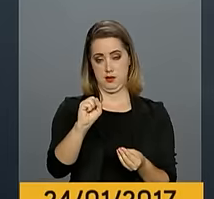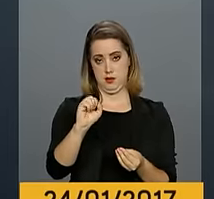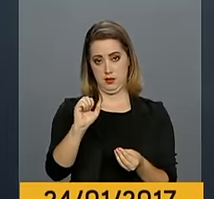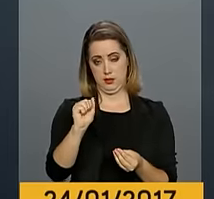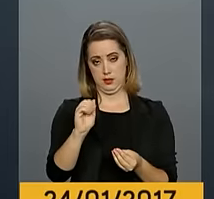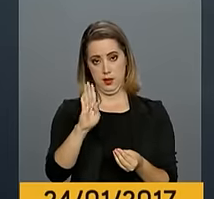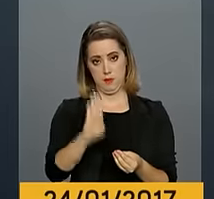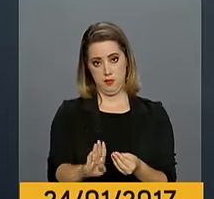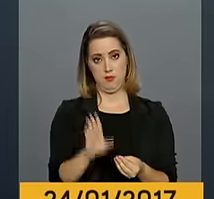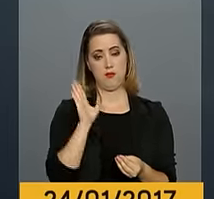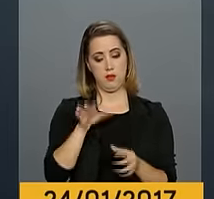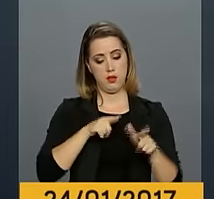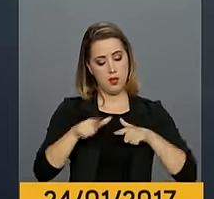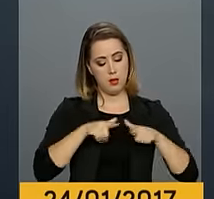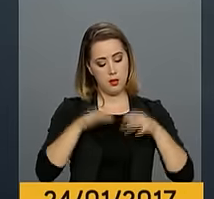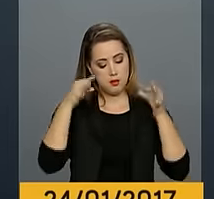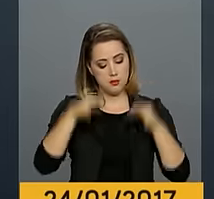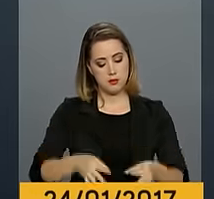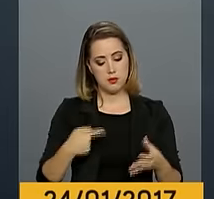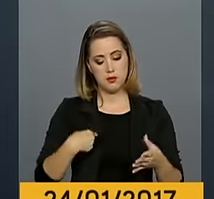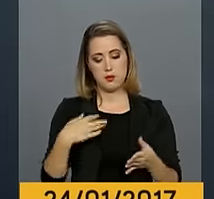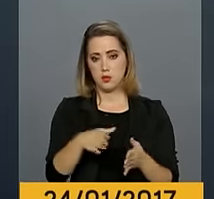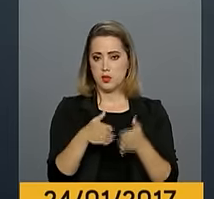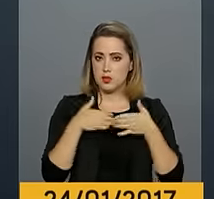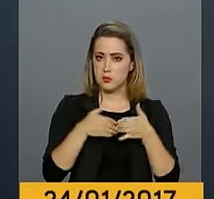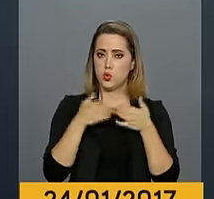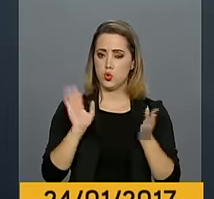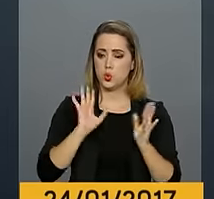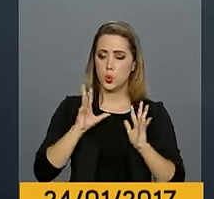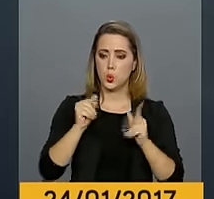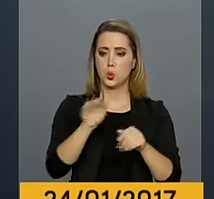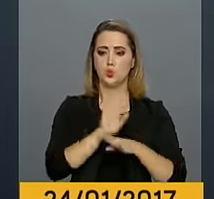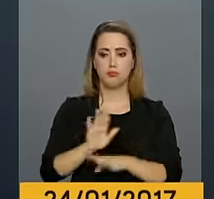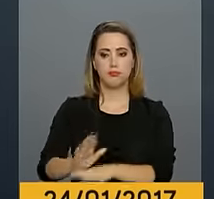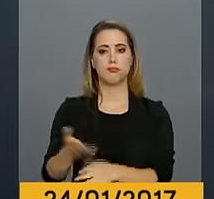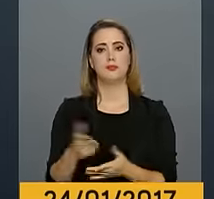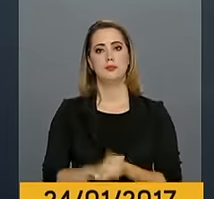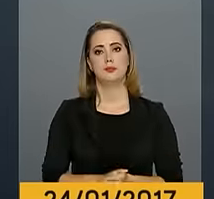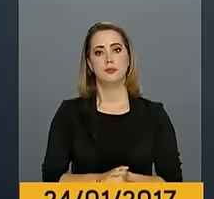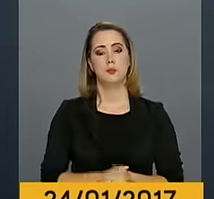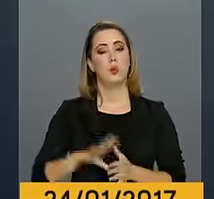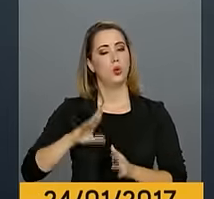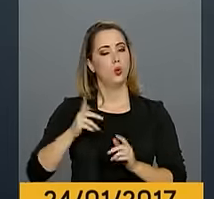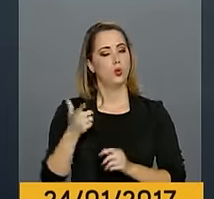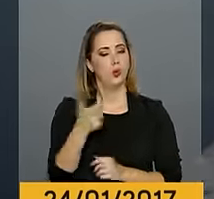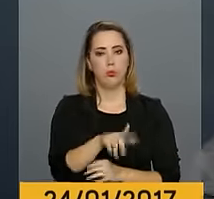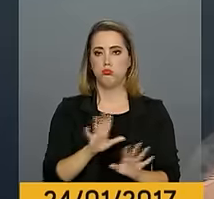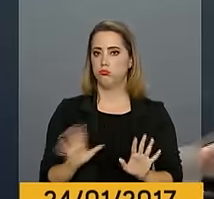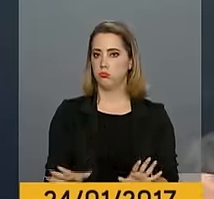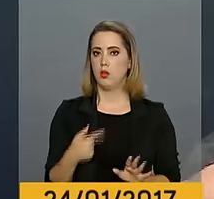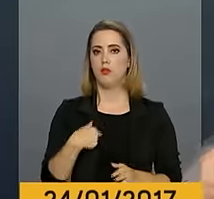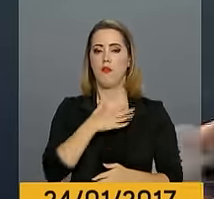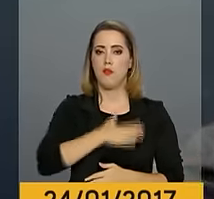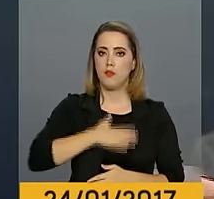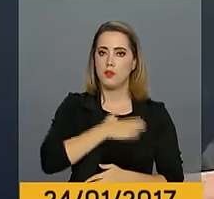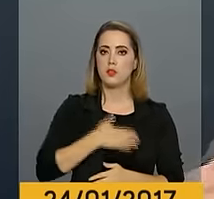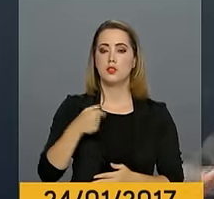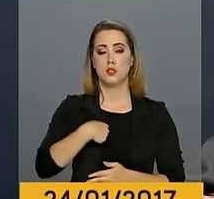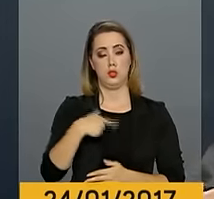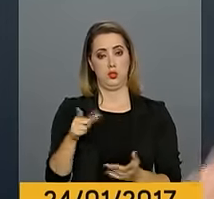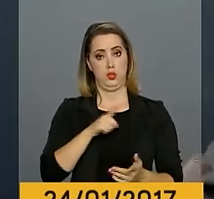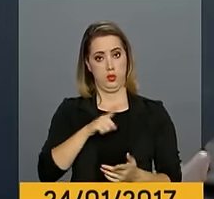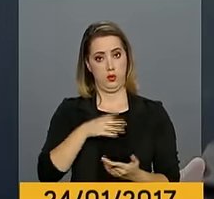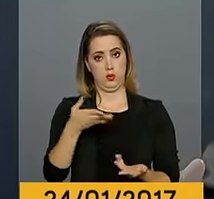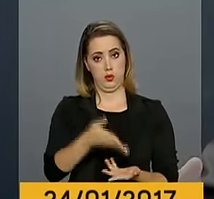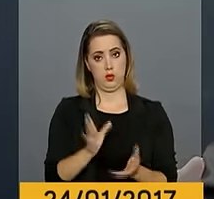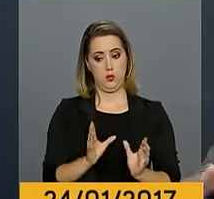acentuadamente para que estes pleitos sejam atendidos. Tudo mais, eu quero dizer da satisfação que eu tenho de participar deste